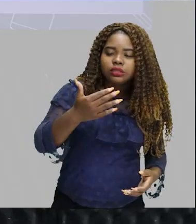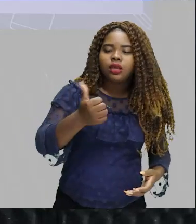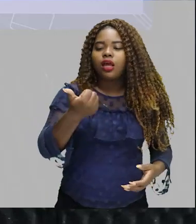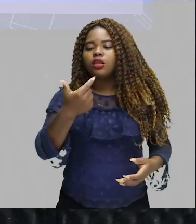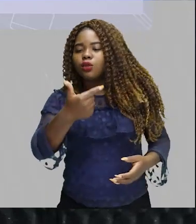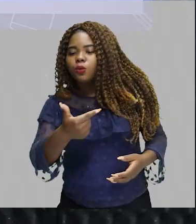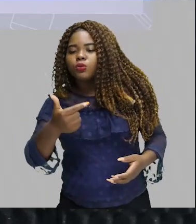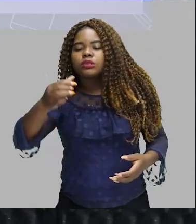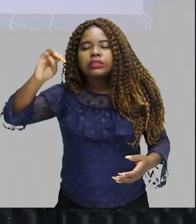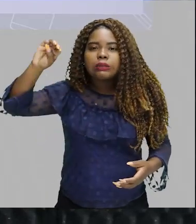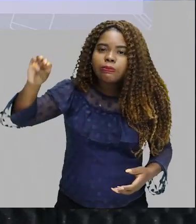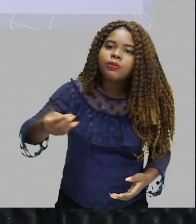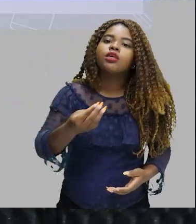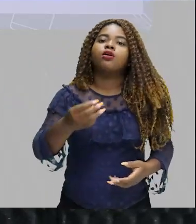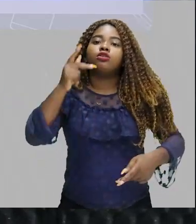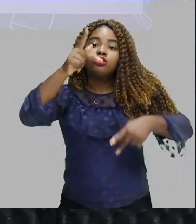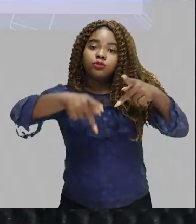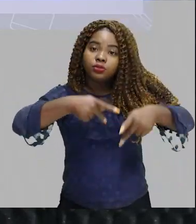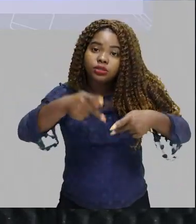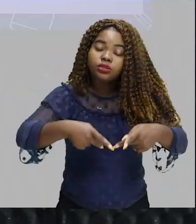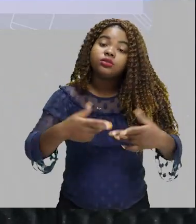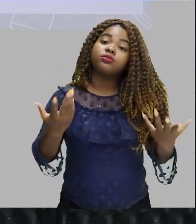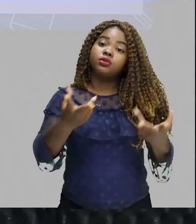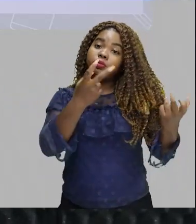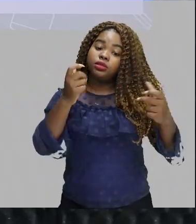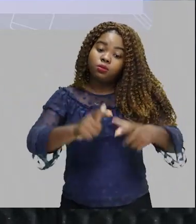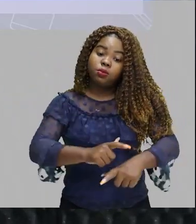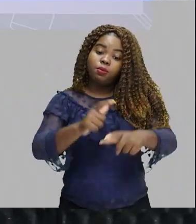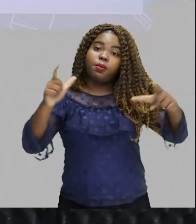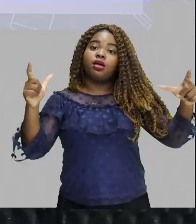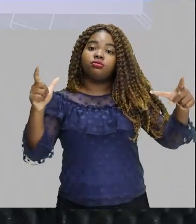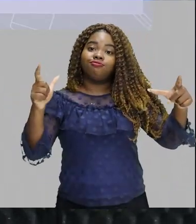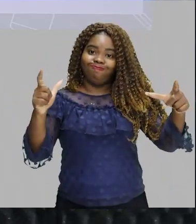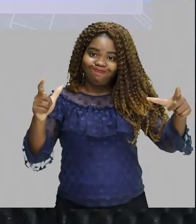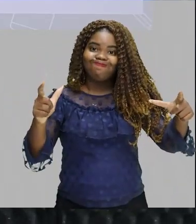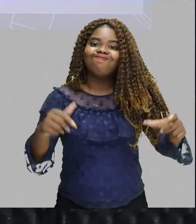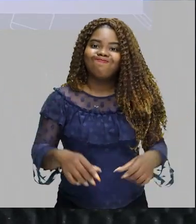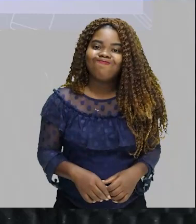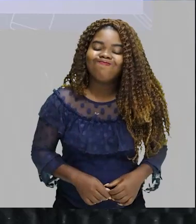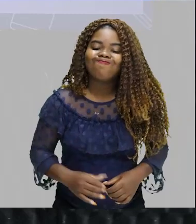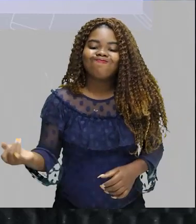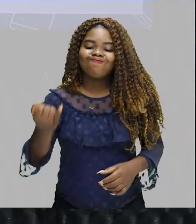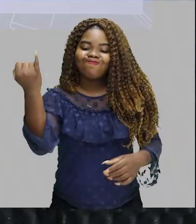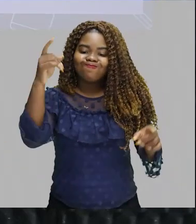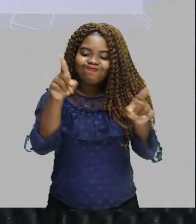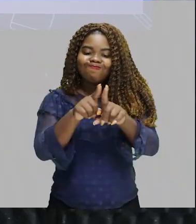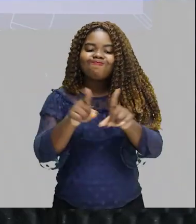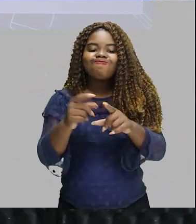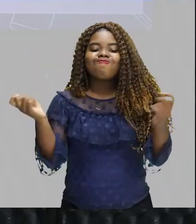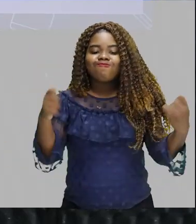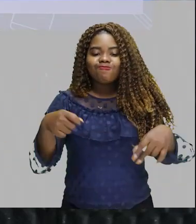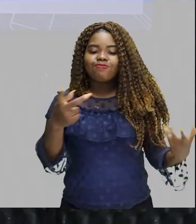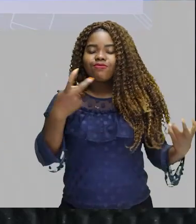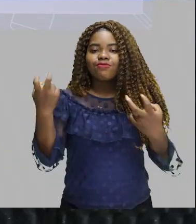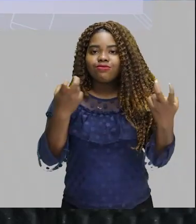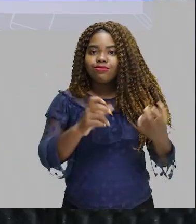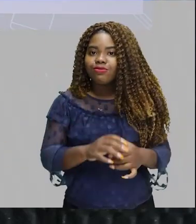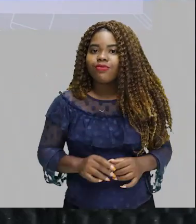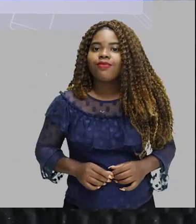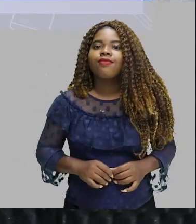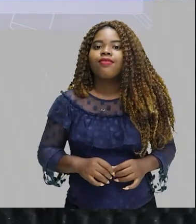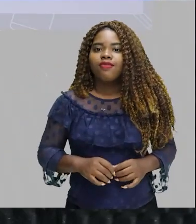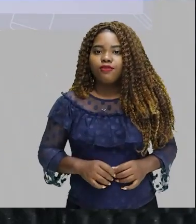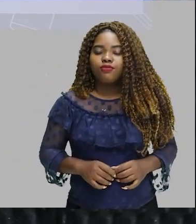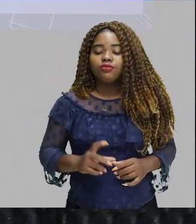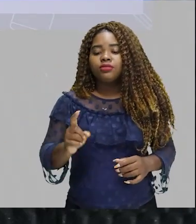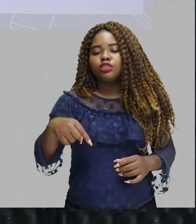habitantes. Olha como a nossa população cresceu. Mas uma questão muito importante que tu pode perceber é que a tendência,